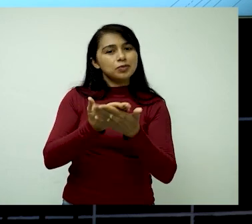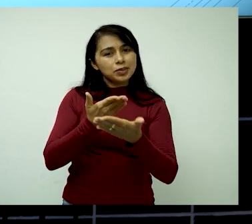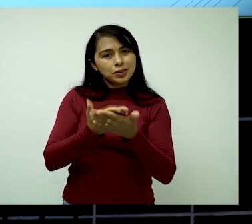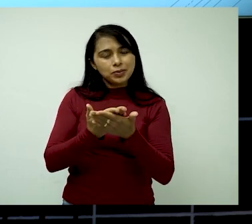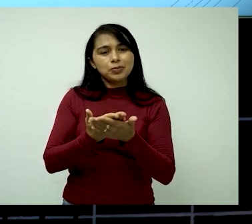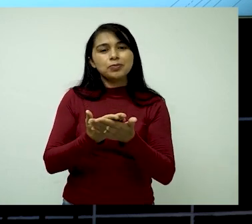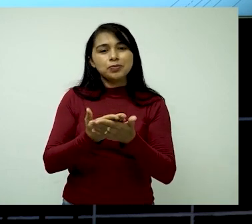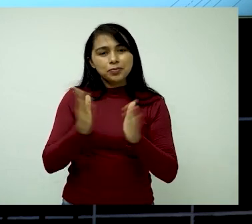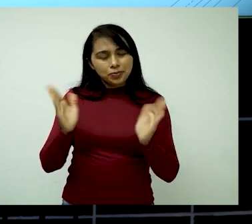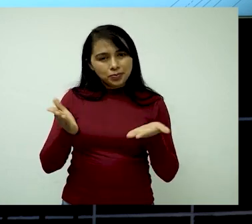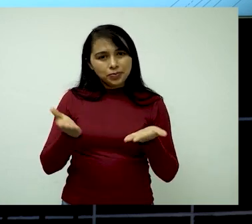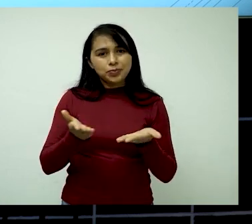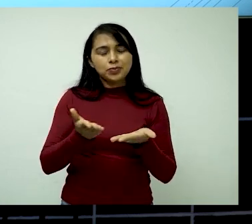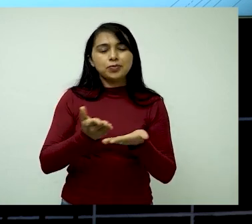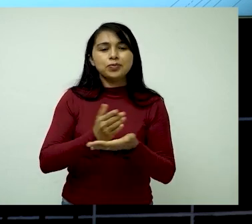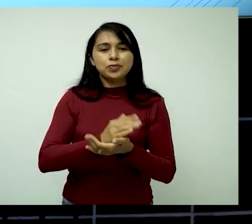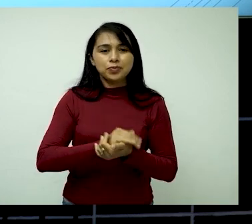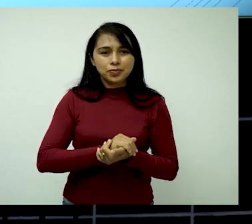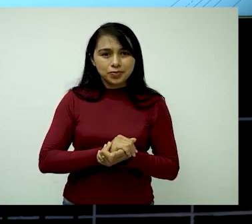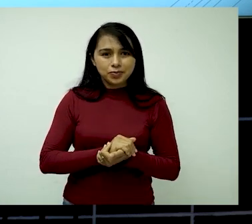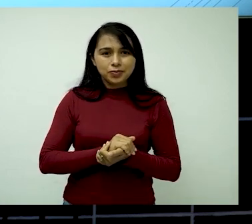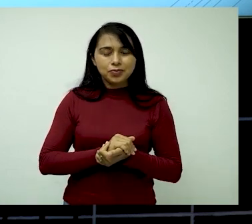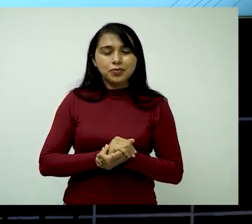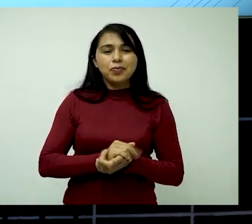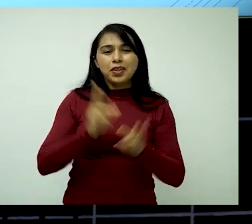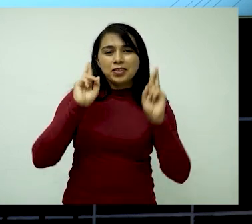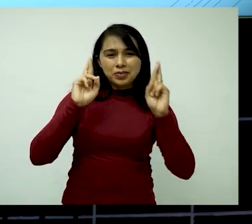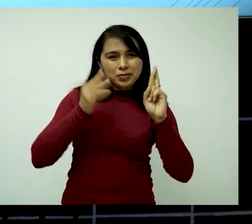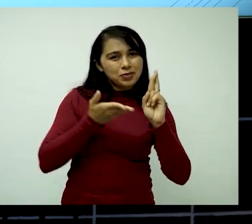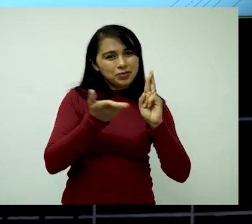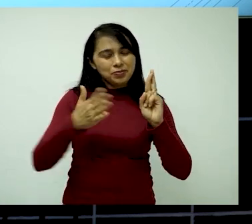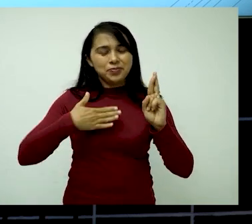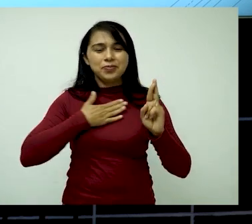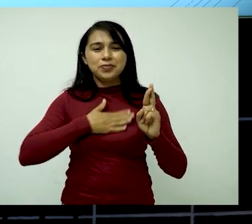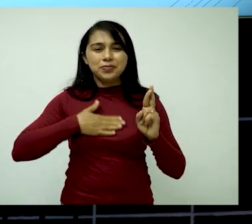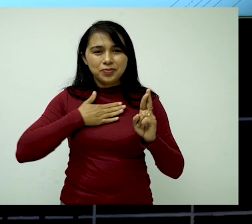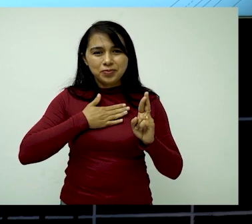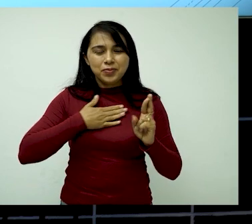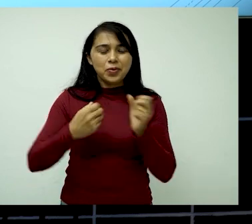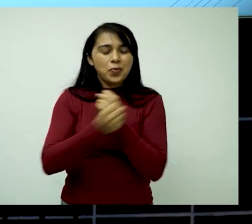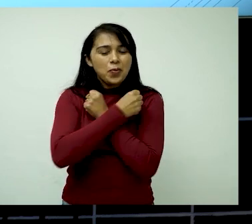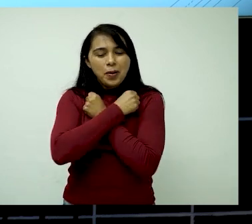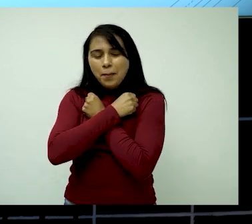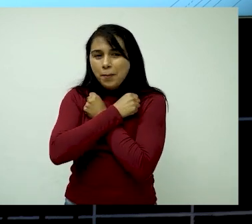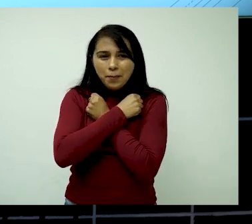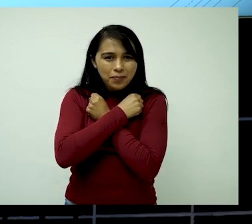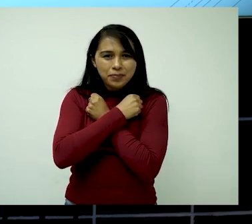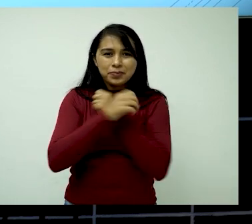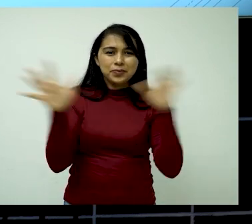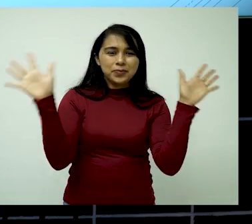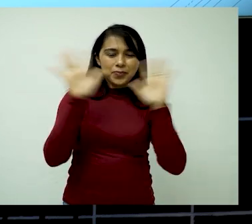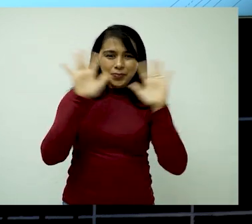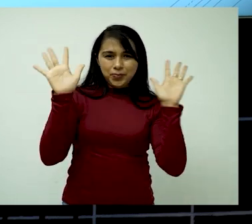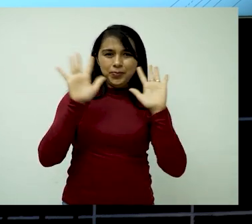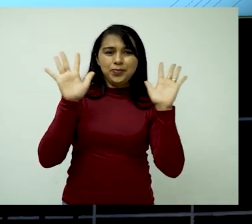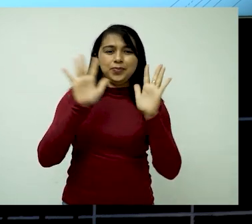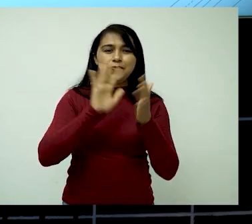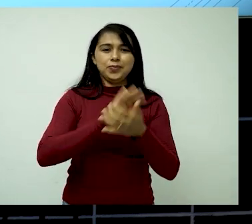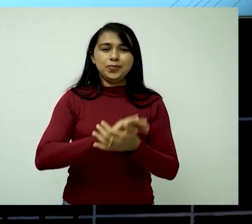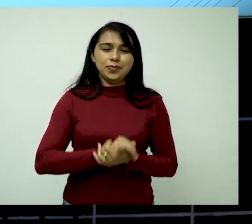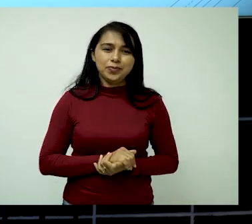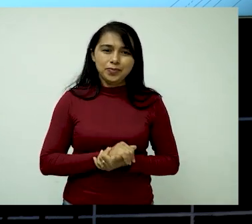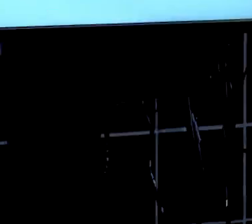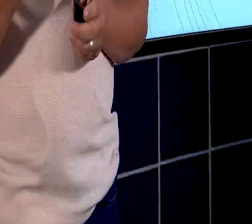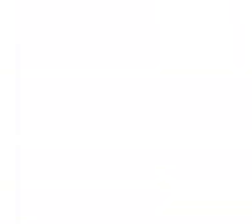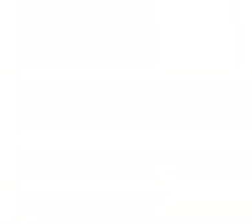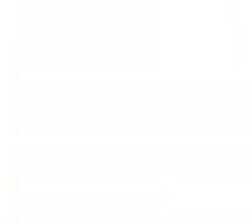essa foi a nossa abordagem inicial sobre a modalidade. Espero que vocês tenham gostado, grande abraço e até o nosso próximo